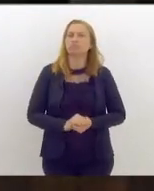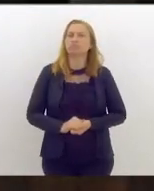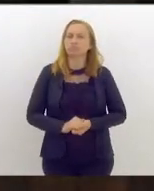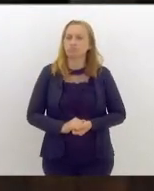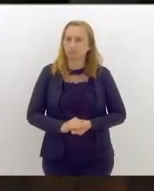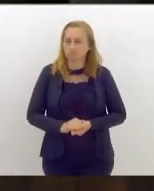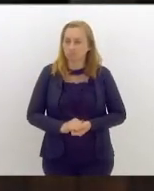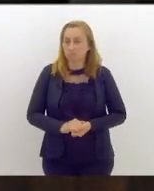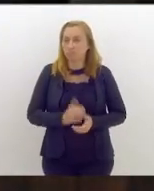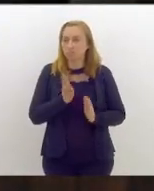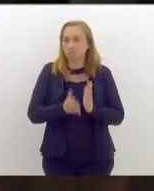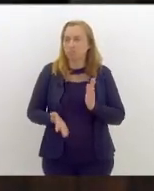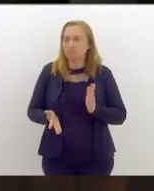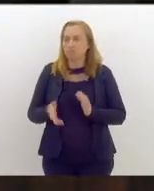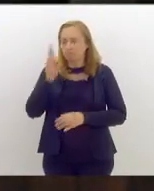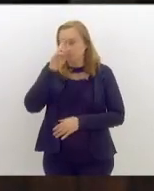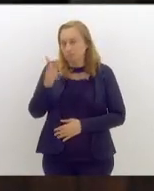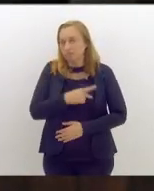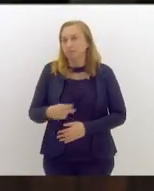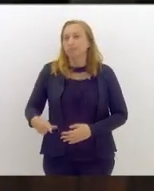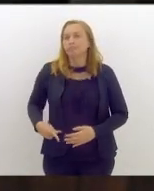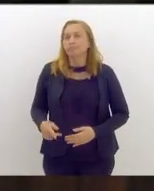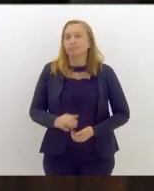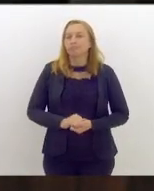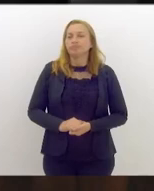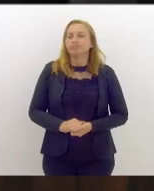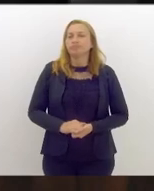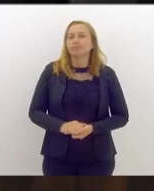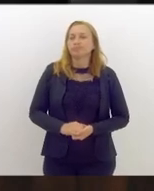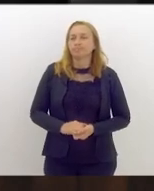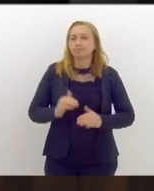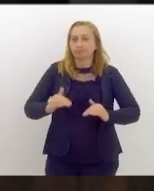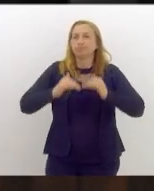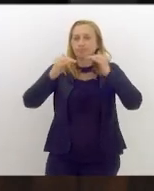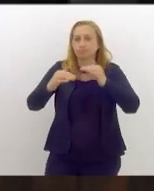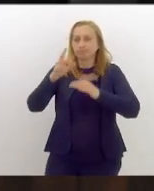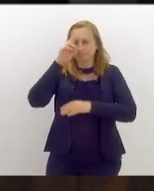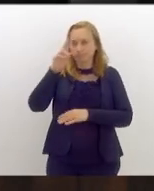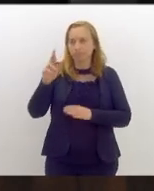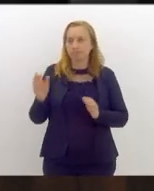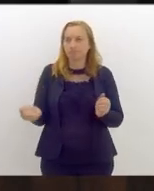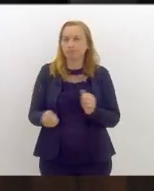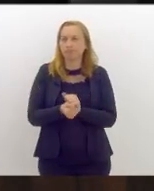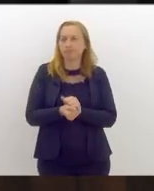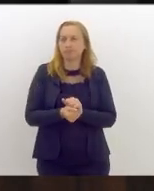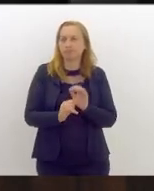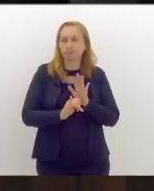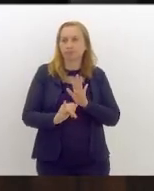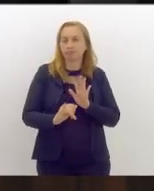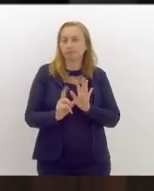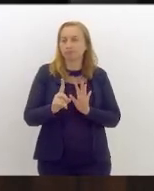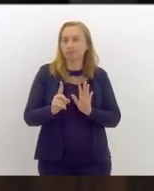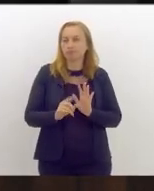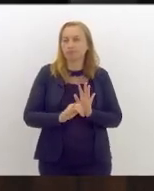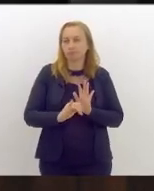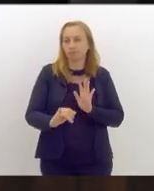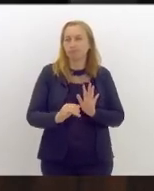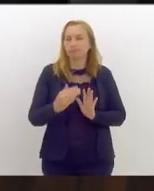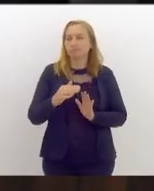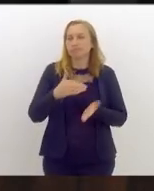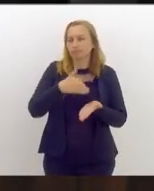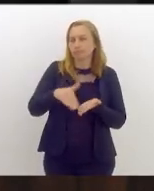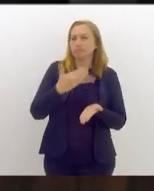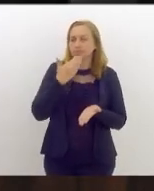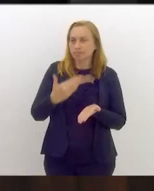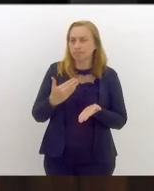a questão de ordem então praticamente o anexo não foi publicado e a secretária pede